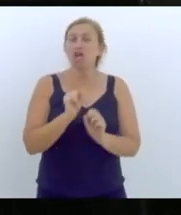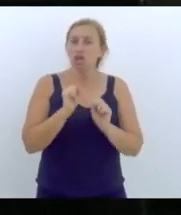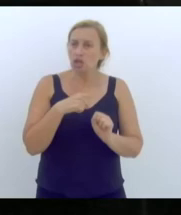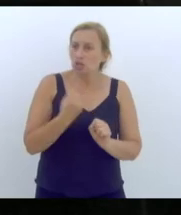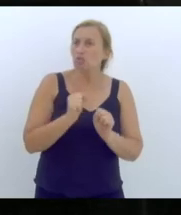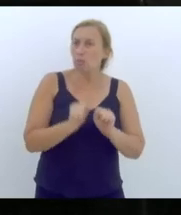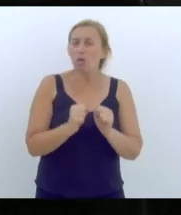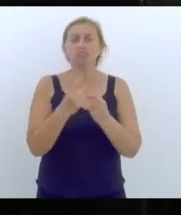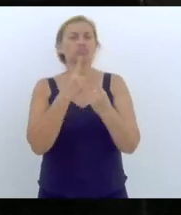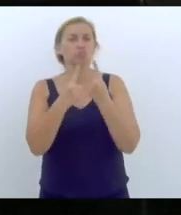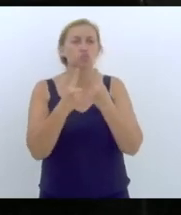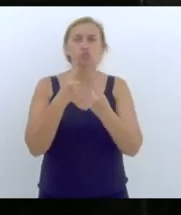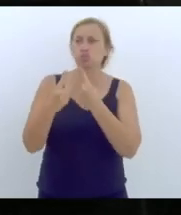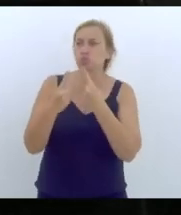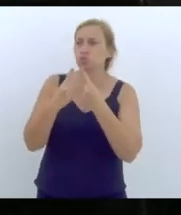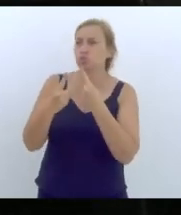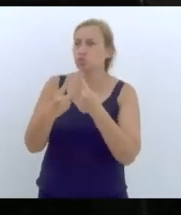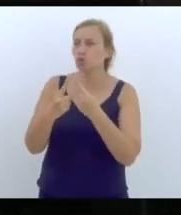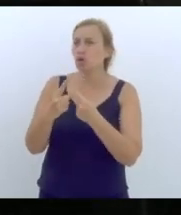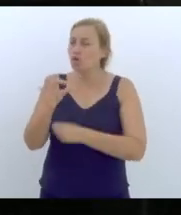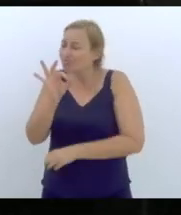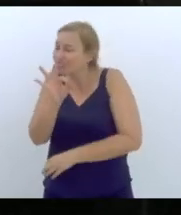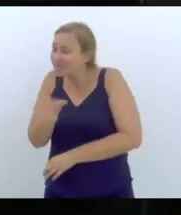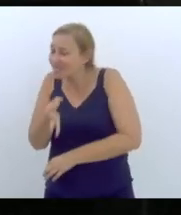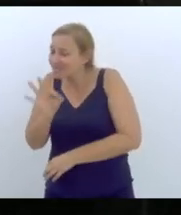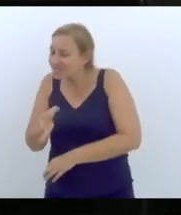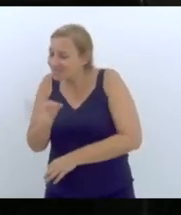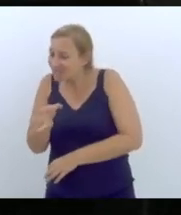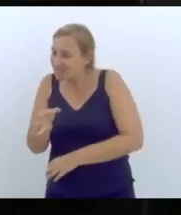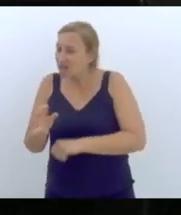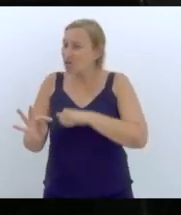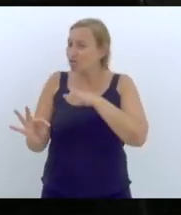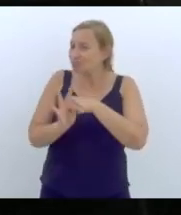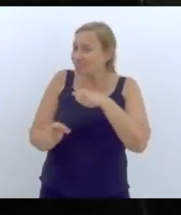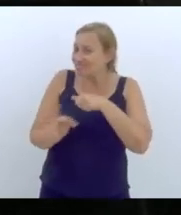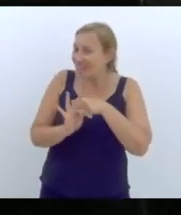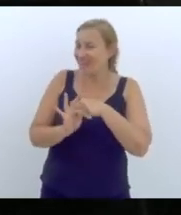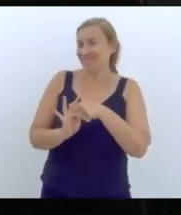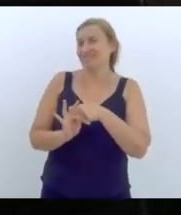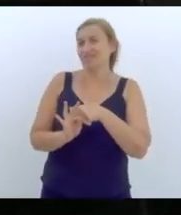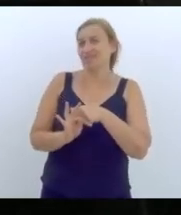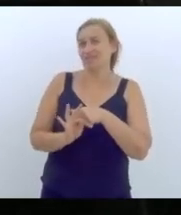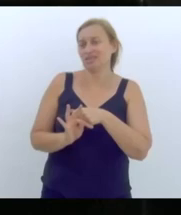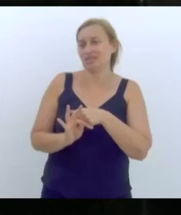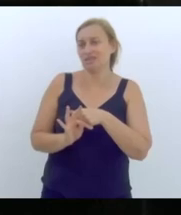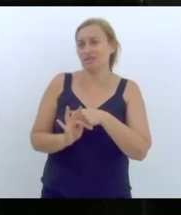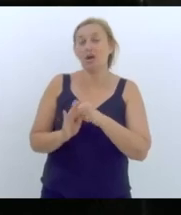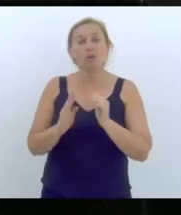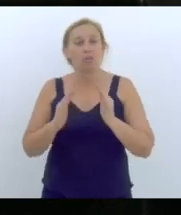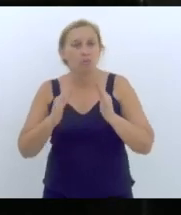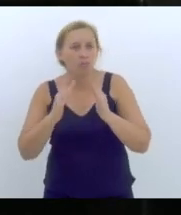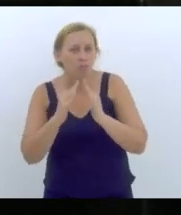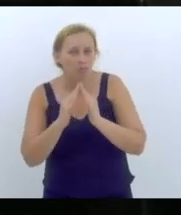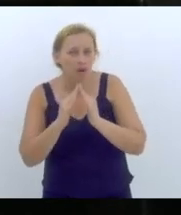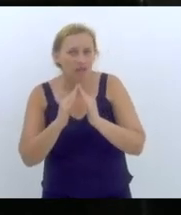possa debater com propriedade, com tecnicidade, moradia,